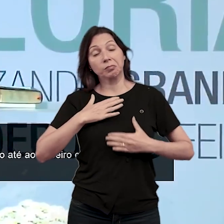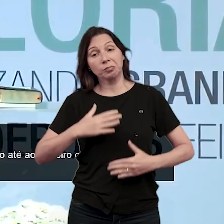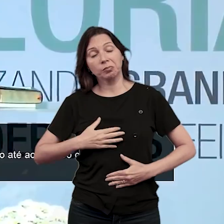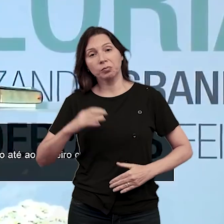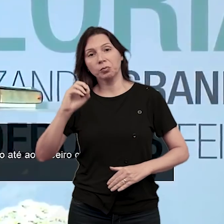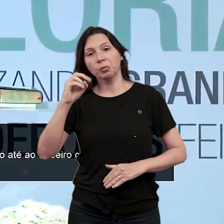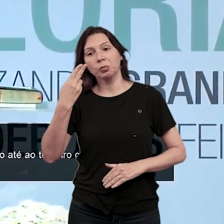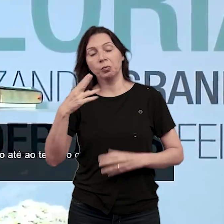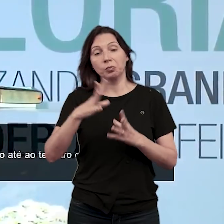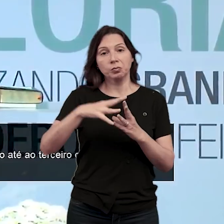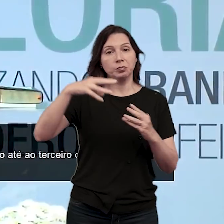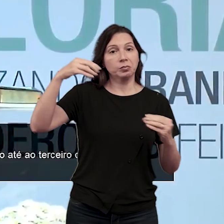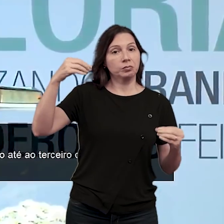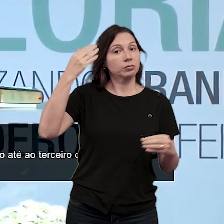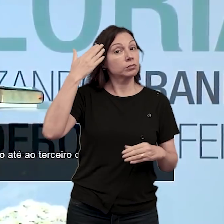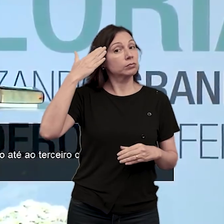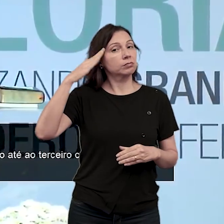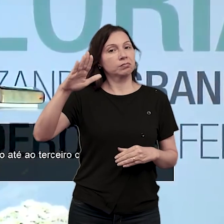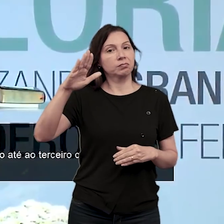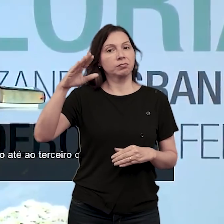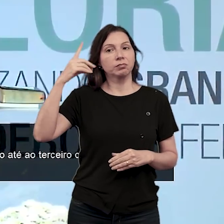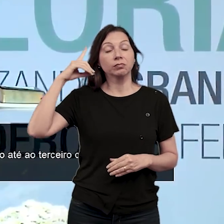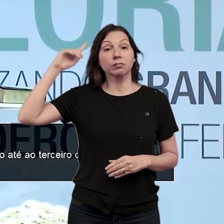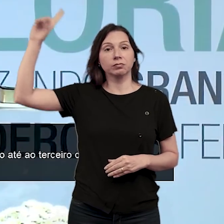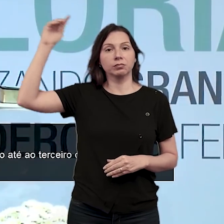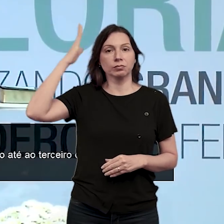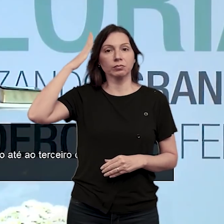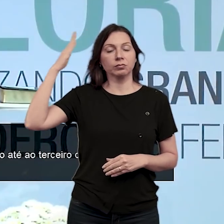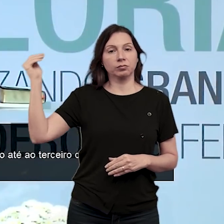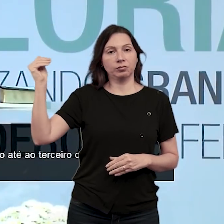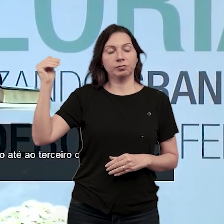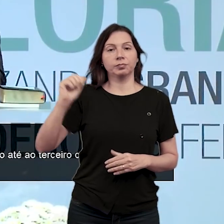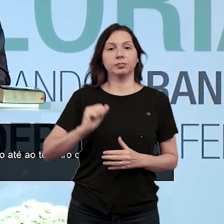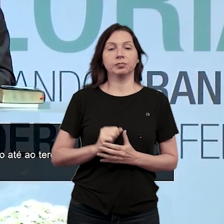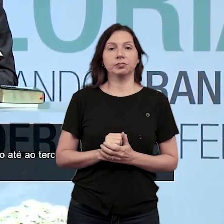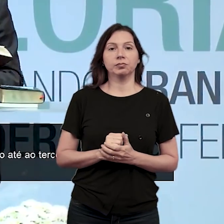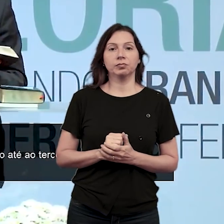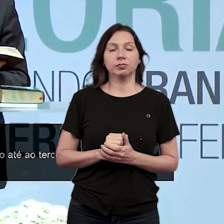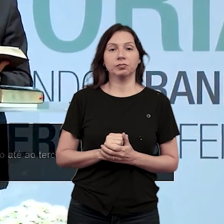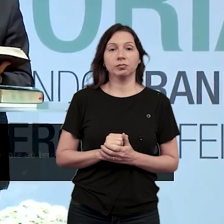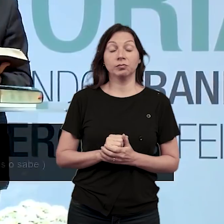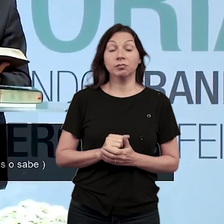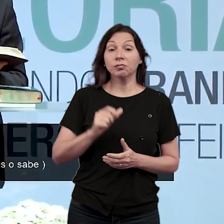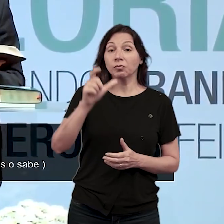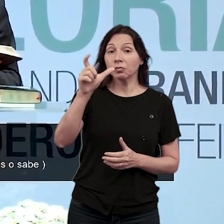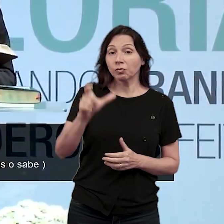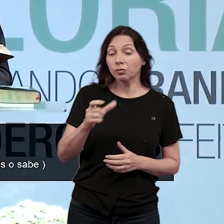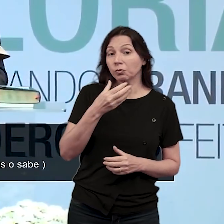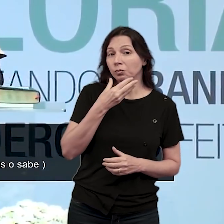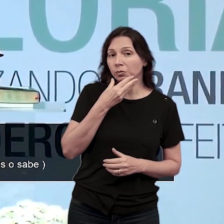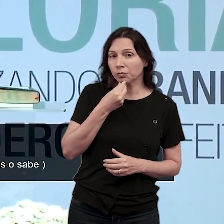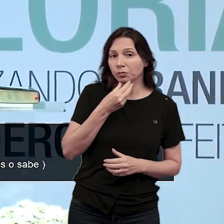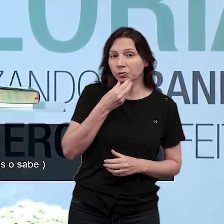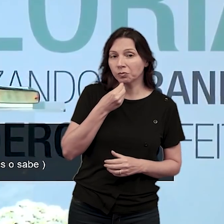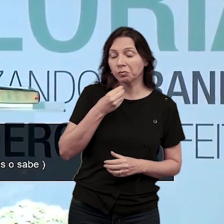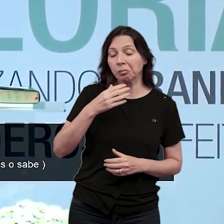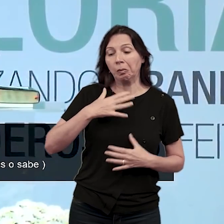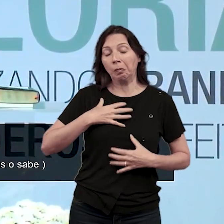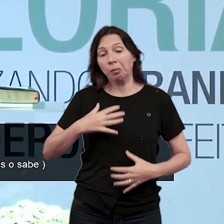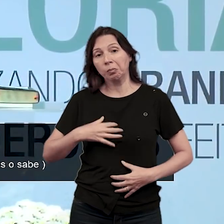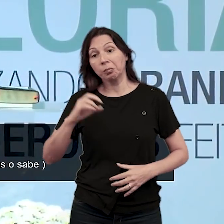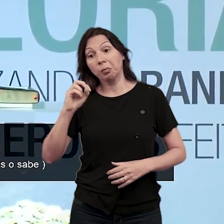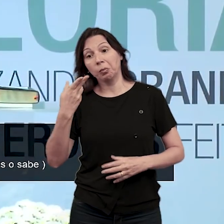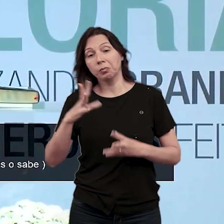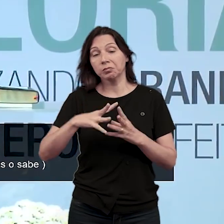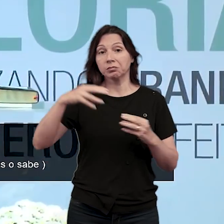corpo, não sei, Deus o sabe. E sei que o tal homem, se no corpo ou fora do corpo, não